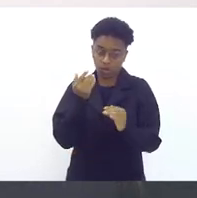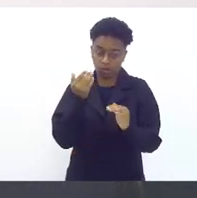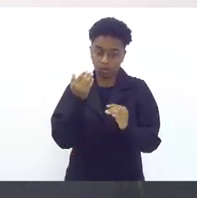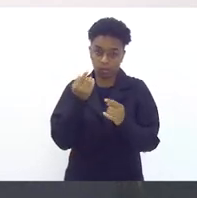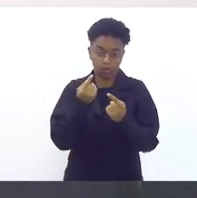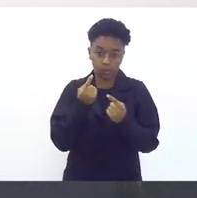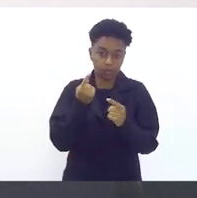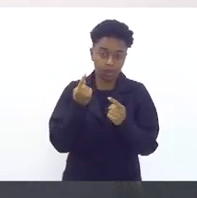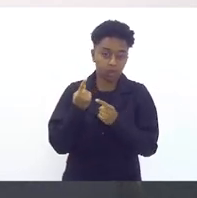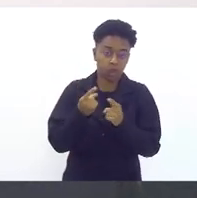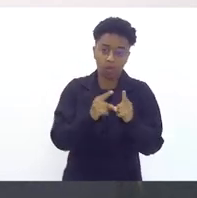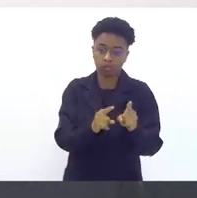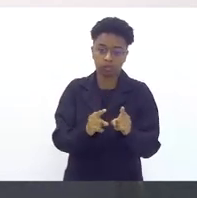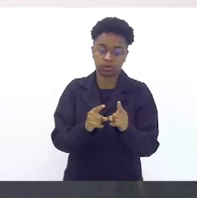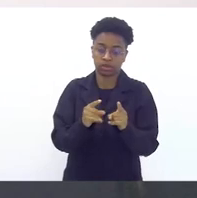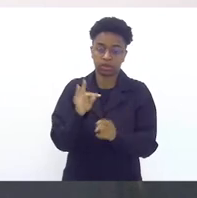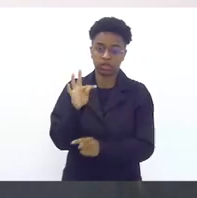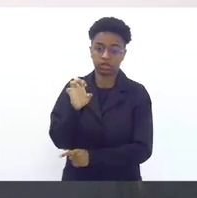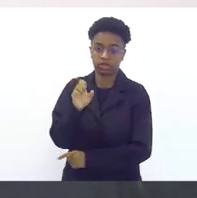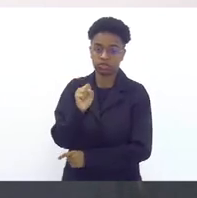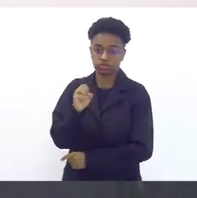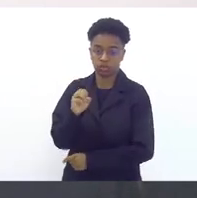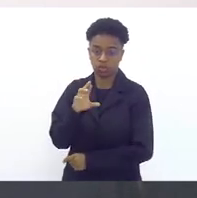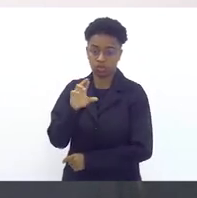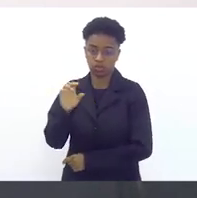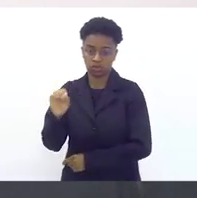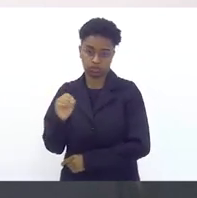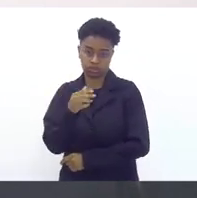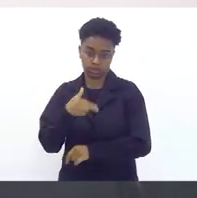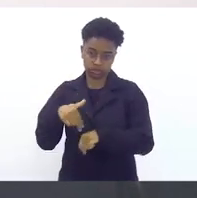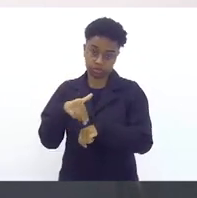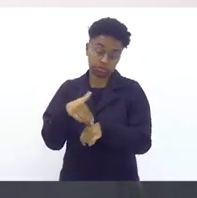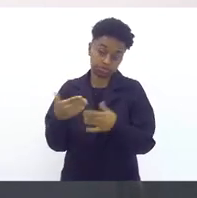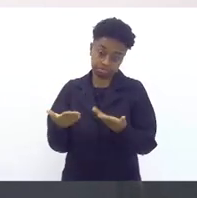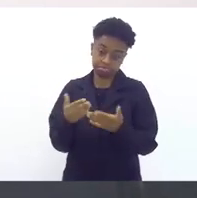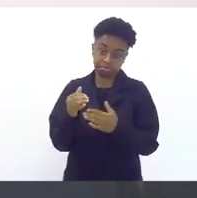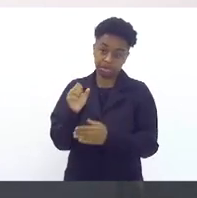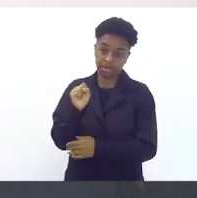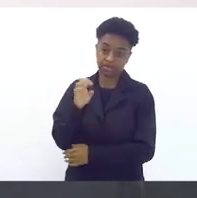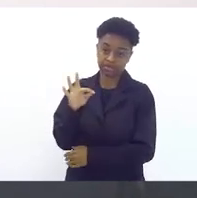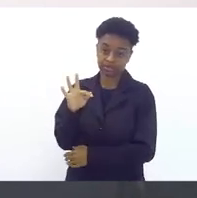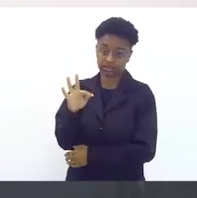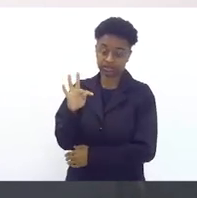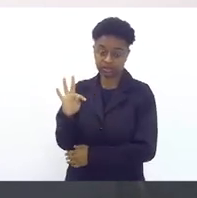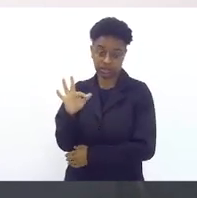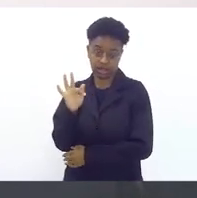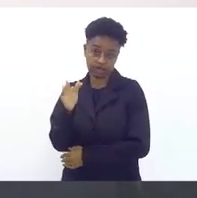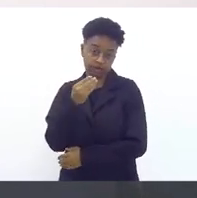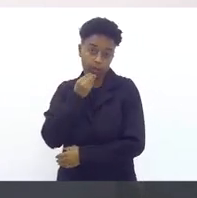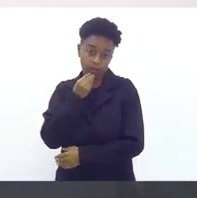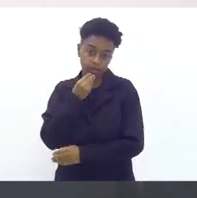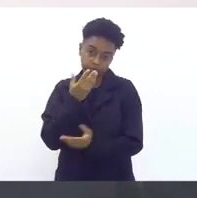Nacional. E a decisão do Supremo, evidentemente, que foi cumprida.